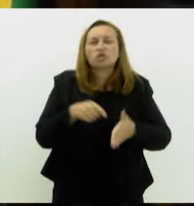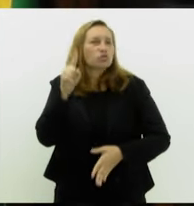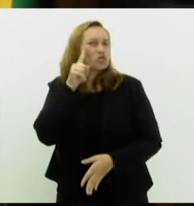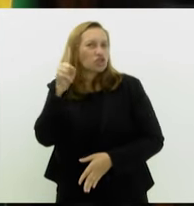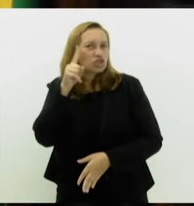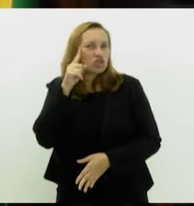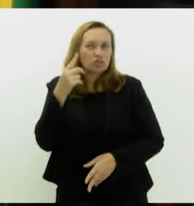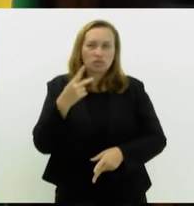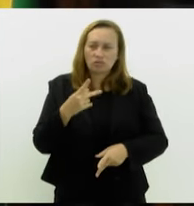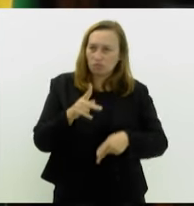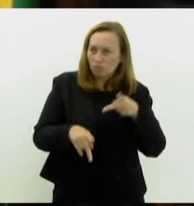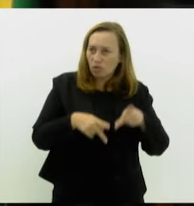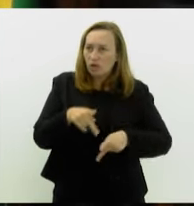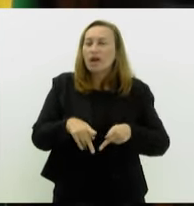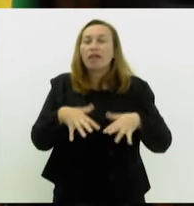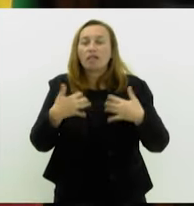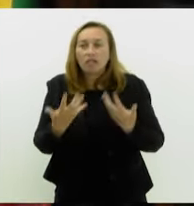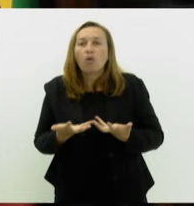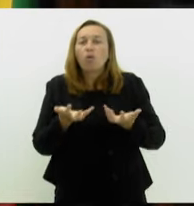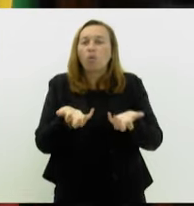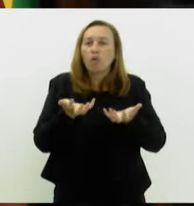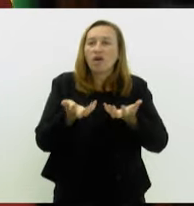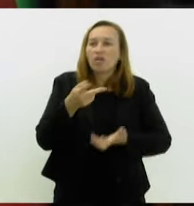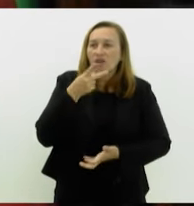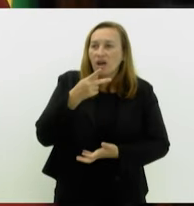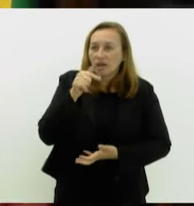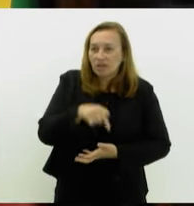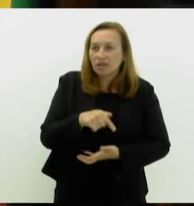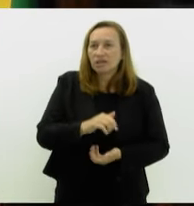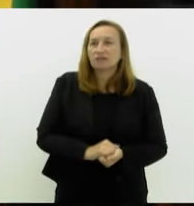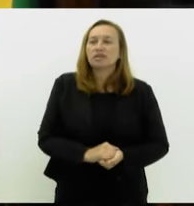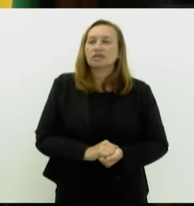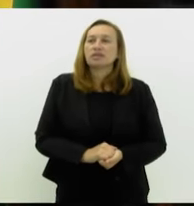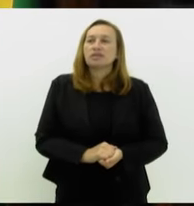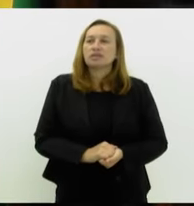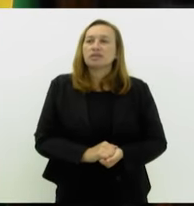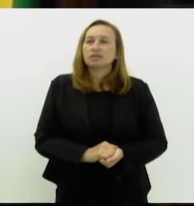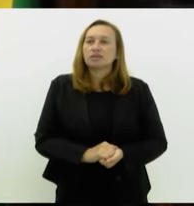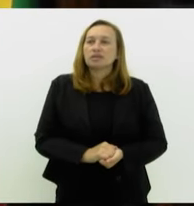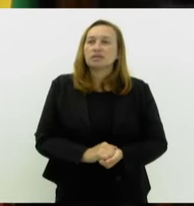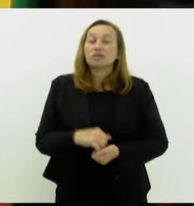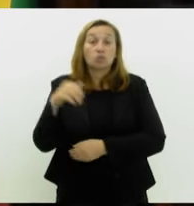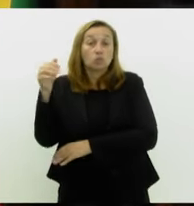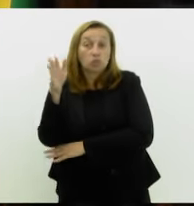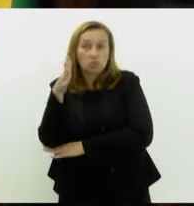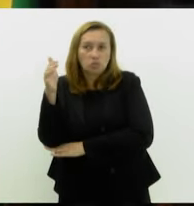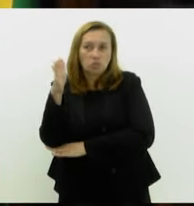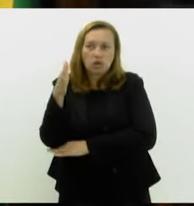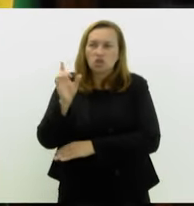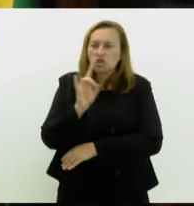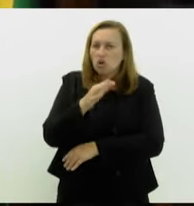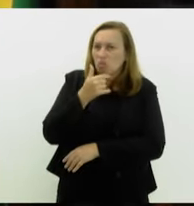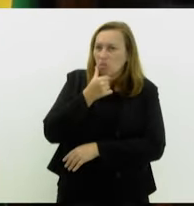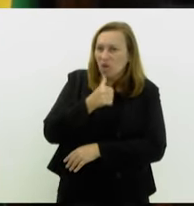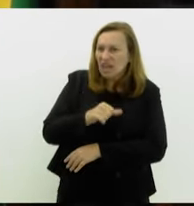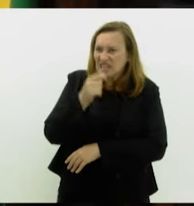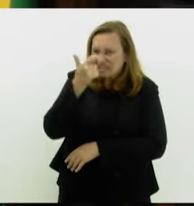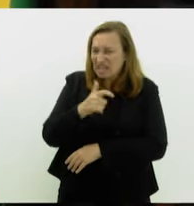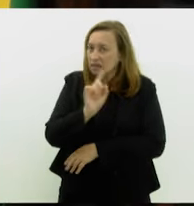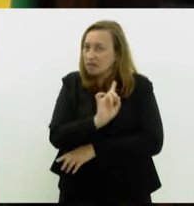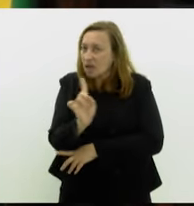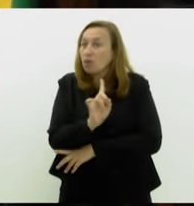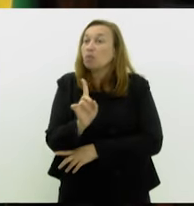desse povo então eu quero dizer aqui que eh essa nossa bandeira Não basta ser mulher